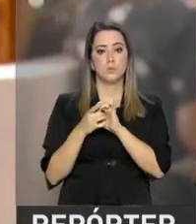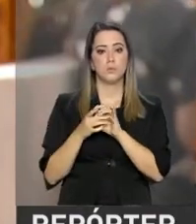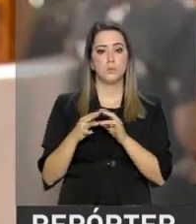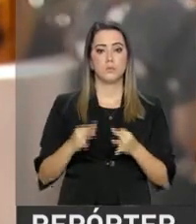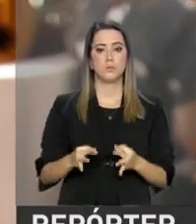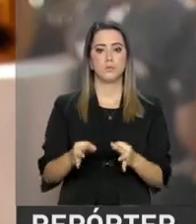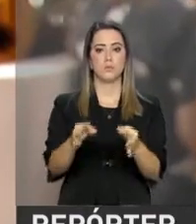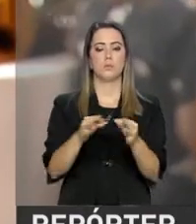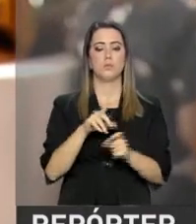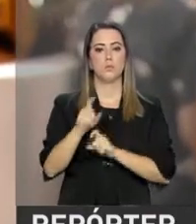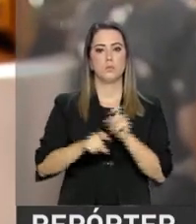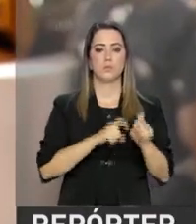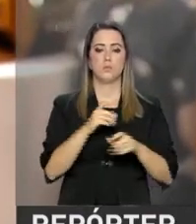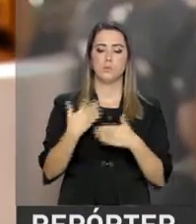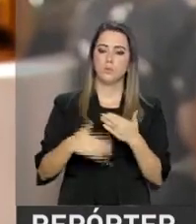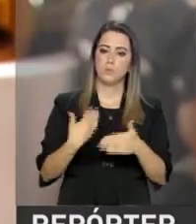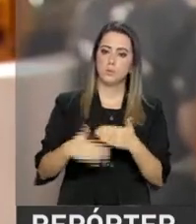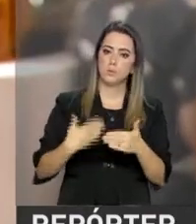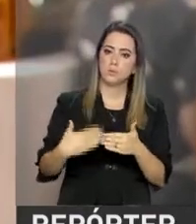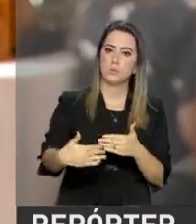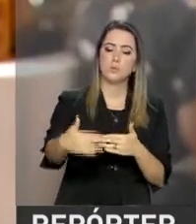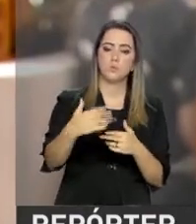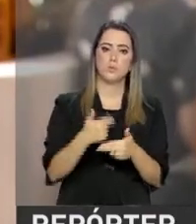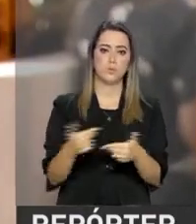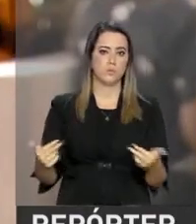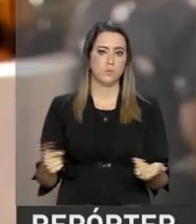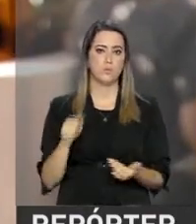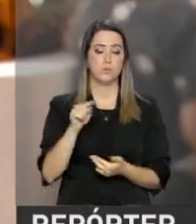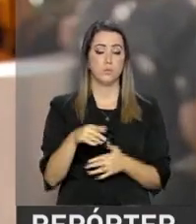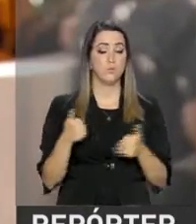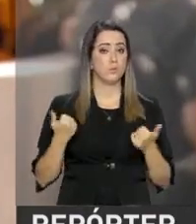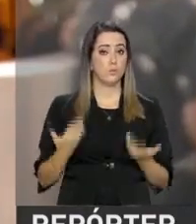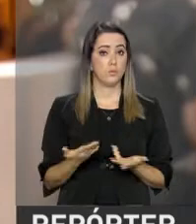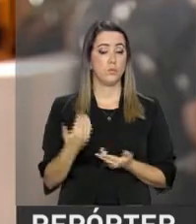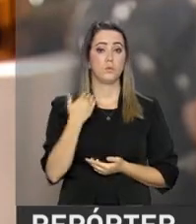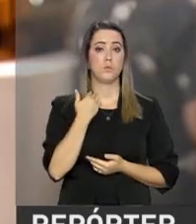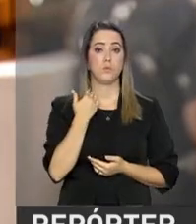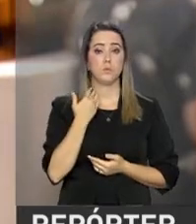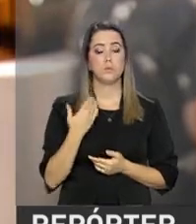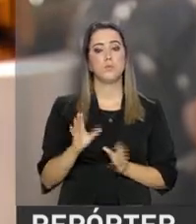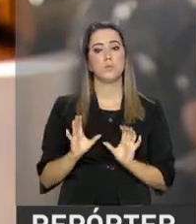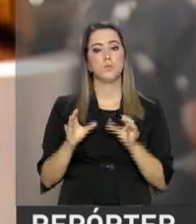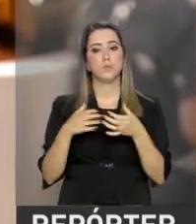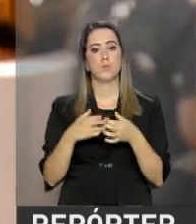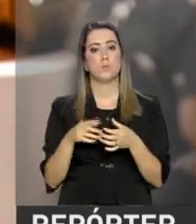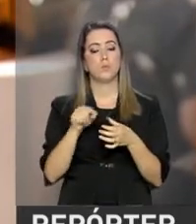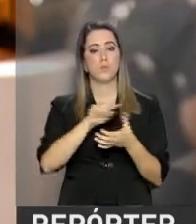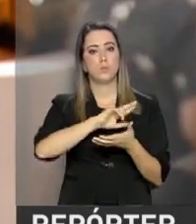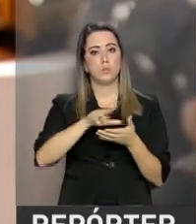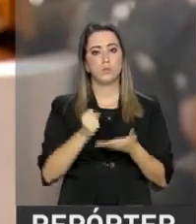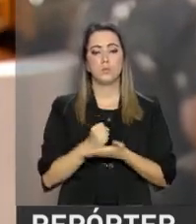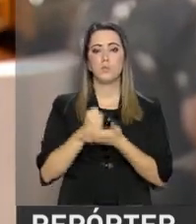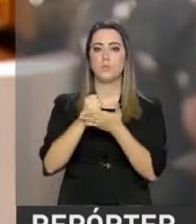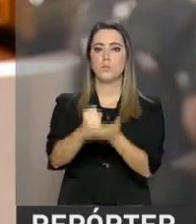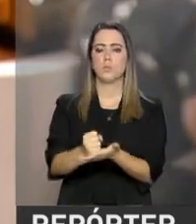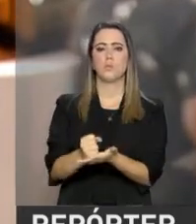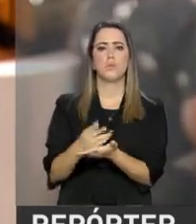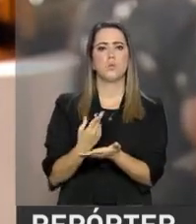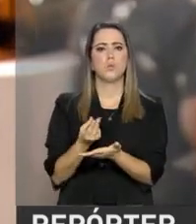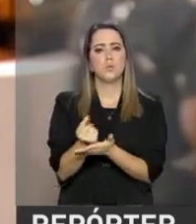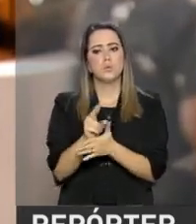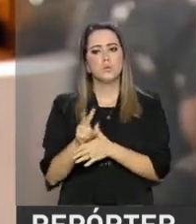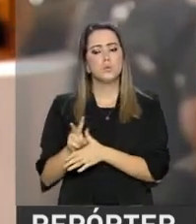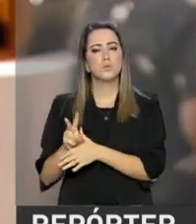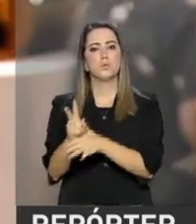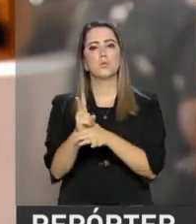tecnologia digital no desenvolvimento de produtos para isso bancos e agências públicas vão disponibilizar linhas de